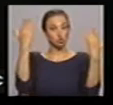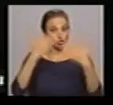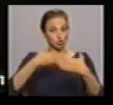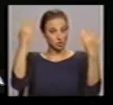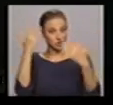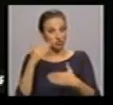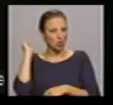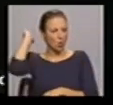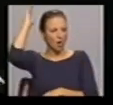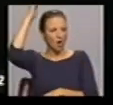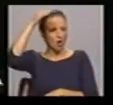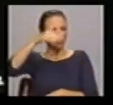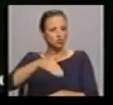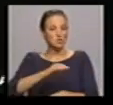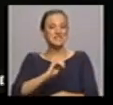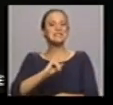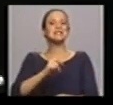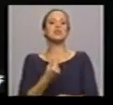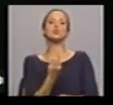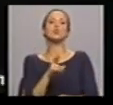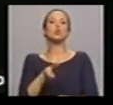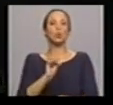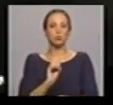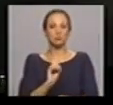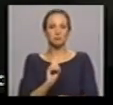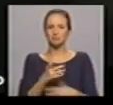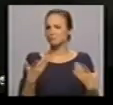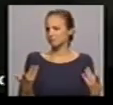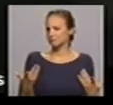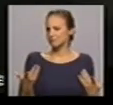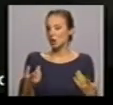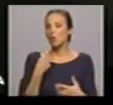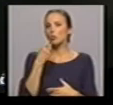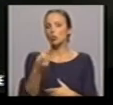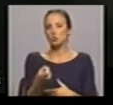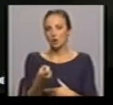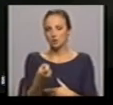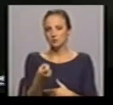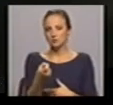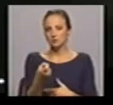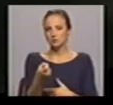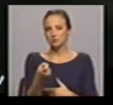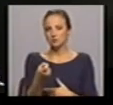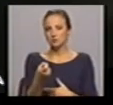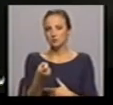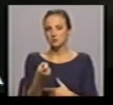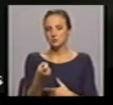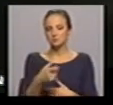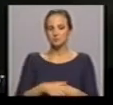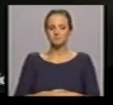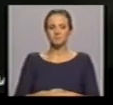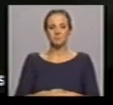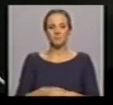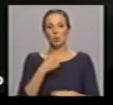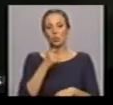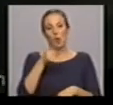nos céus de Saturno. Ora, a questão que se coloca, e vamos aqui fazer até mesmo uma cronologia